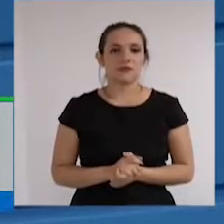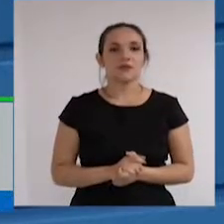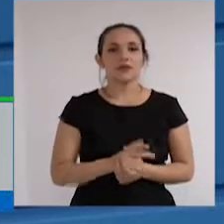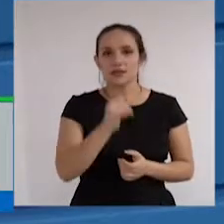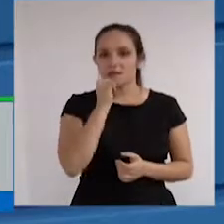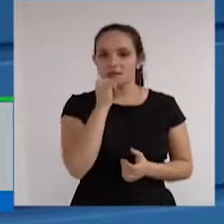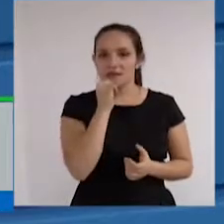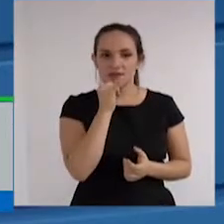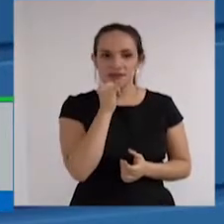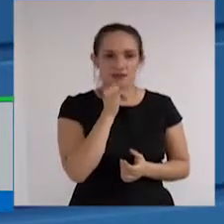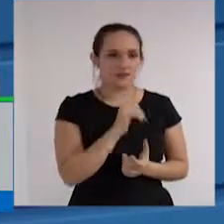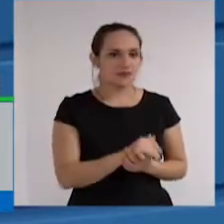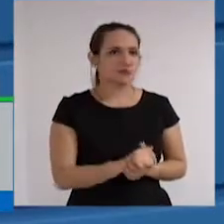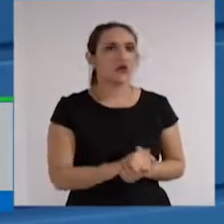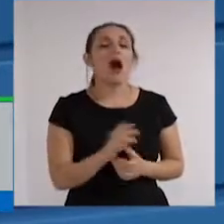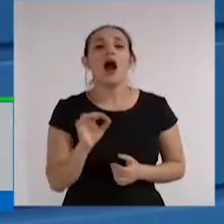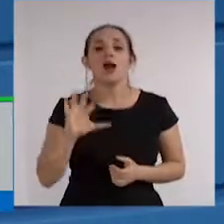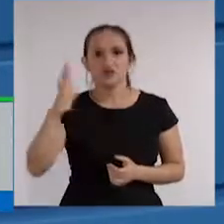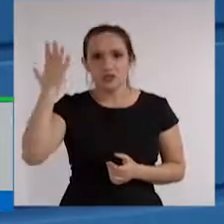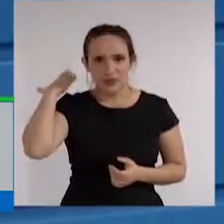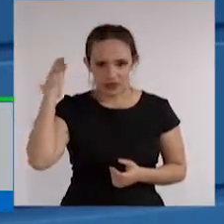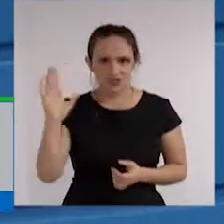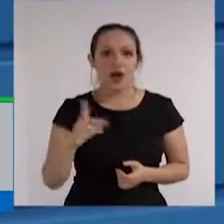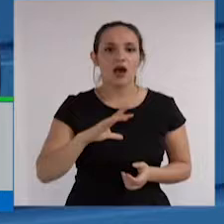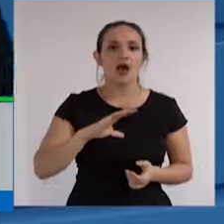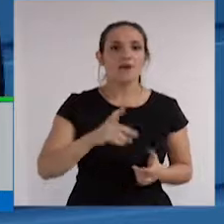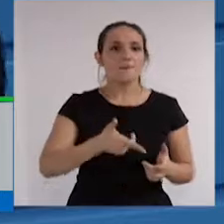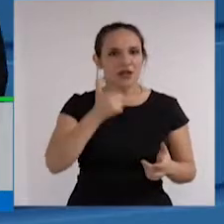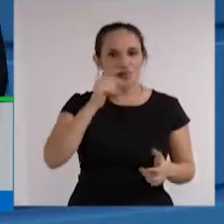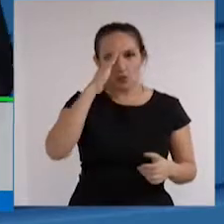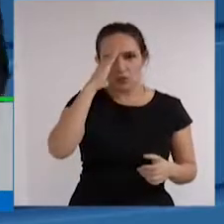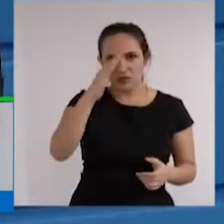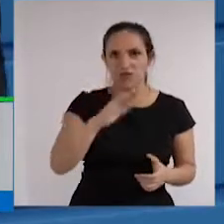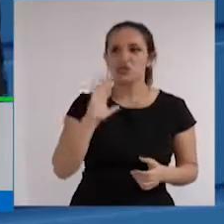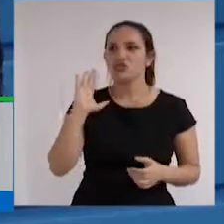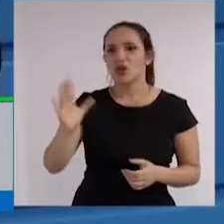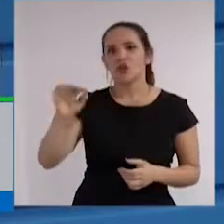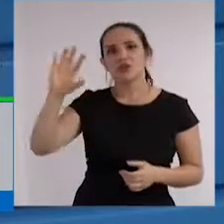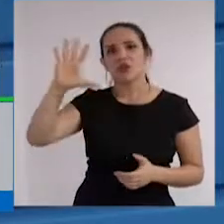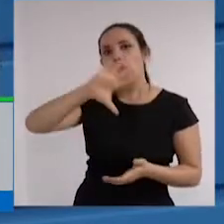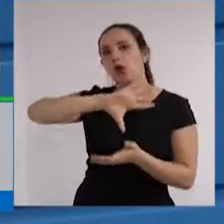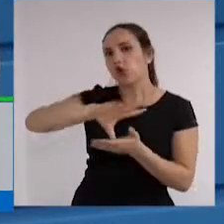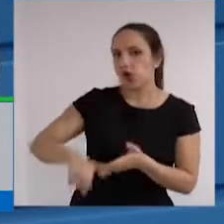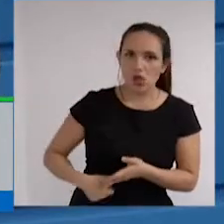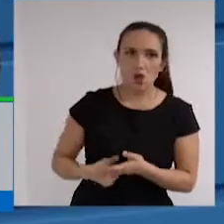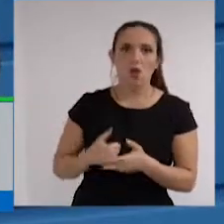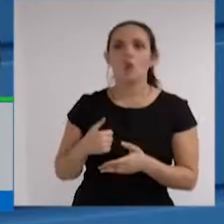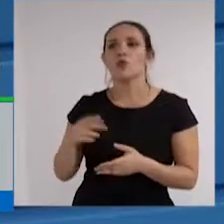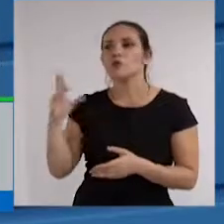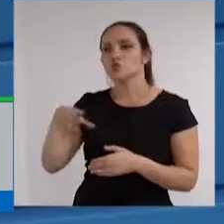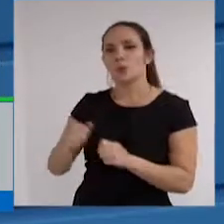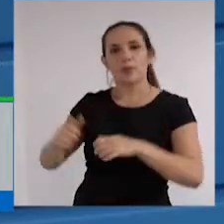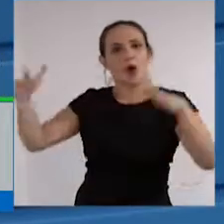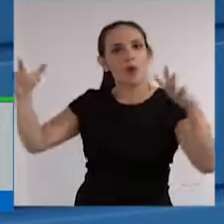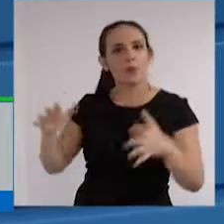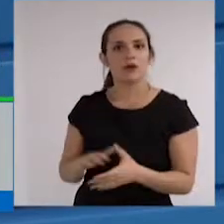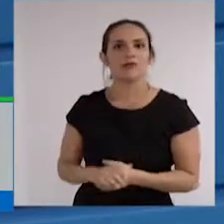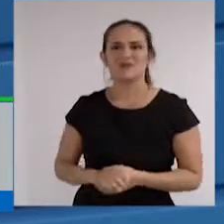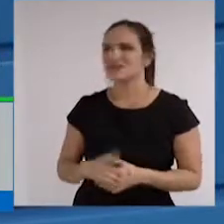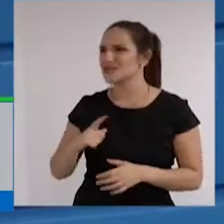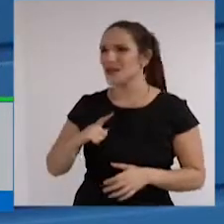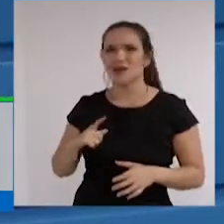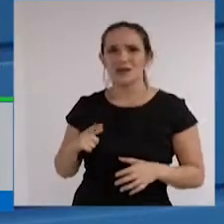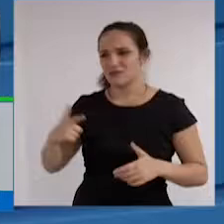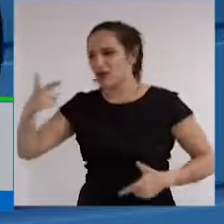São Paulo, assalto em banco, matar os militares com bomba lá no Rio de Janeiro. Então, nós estávamos vivendo